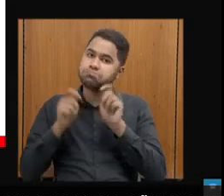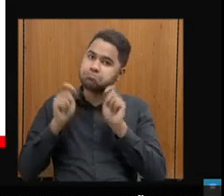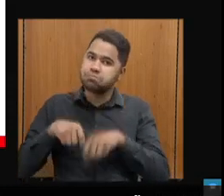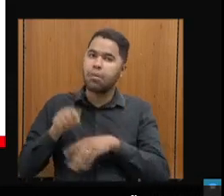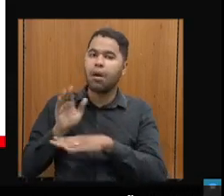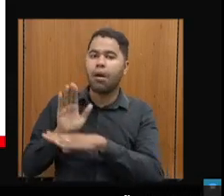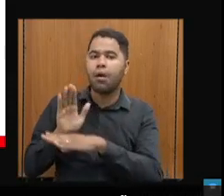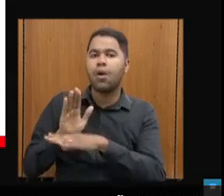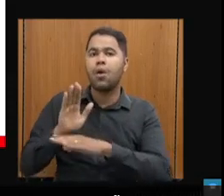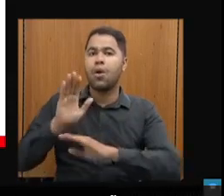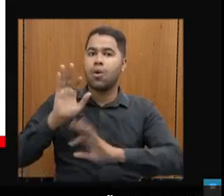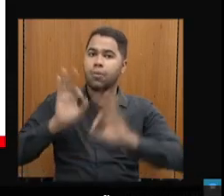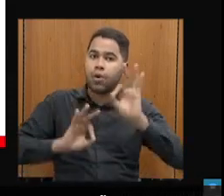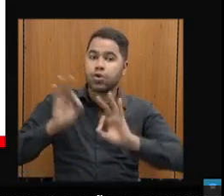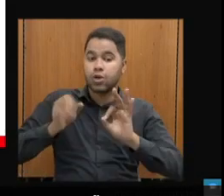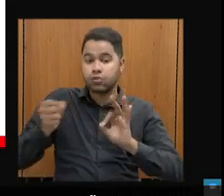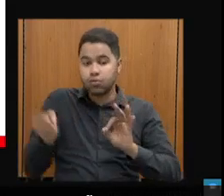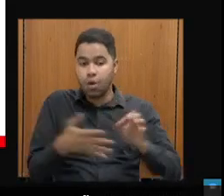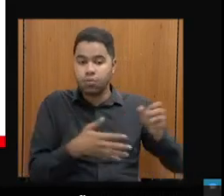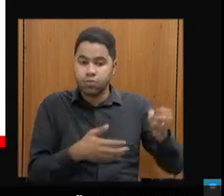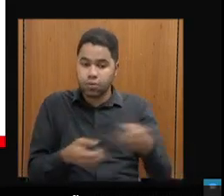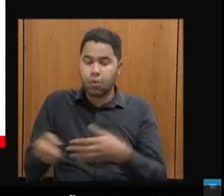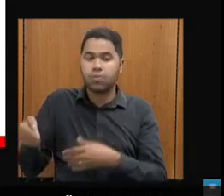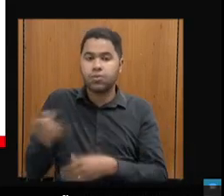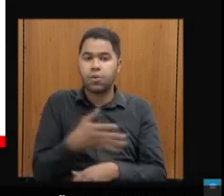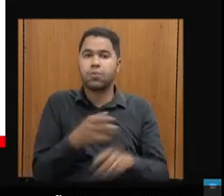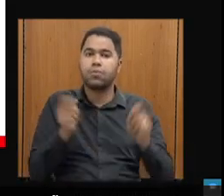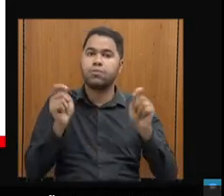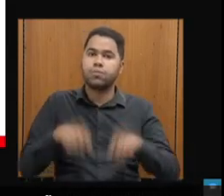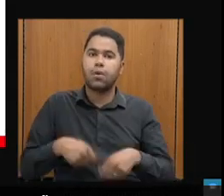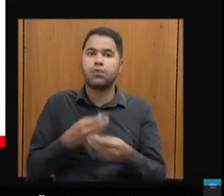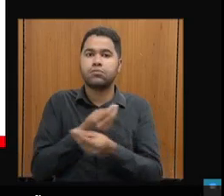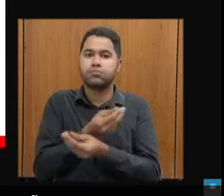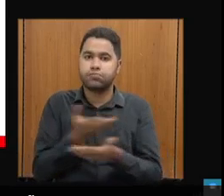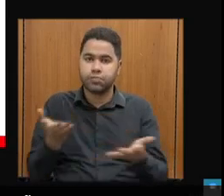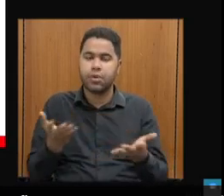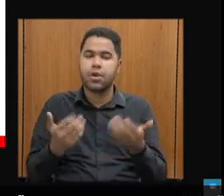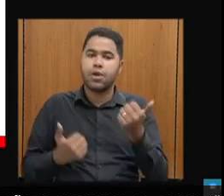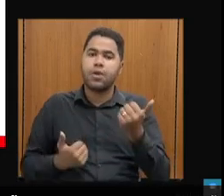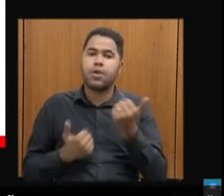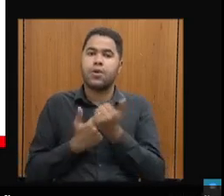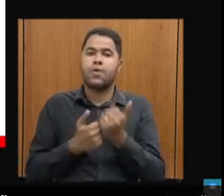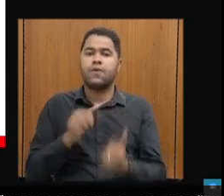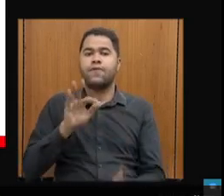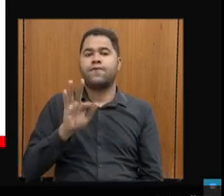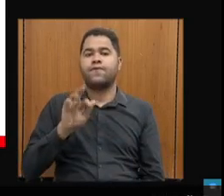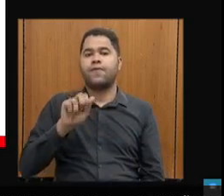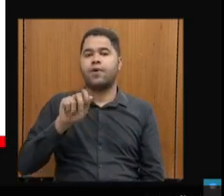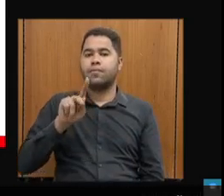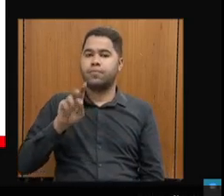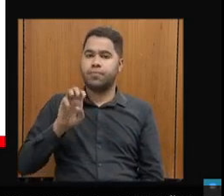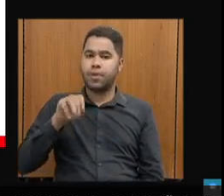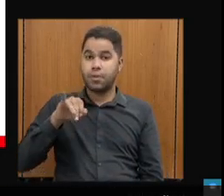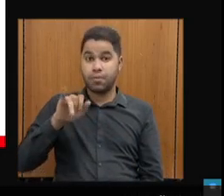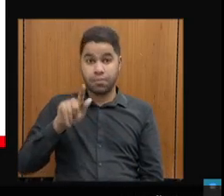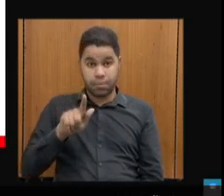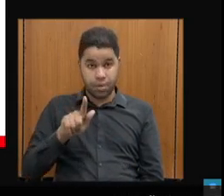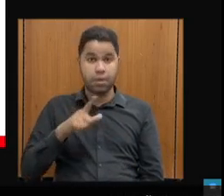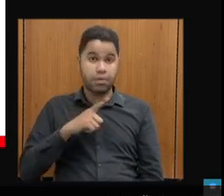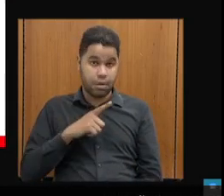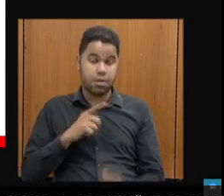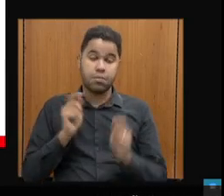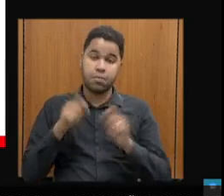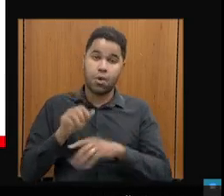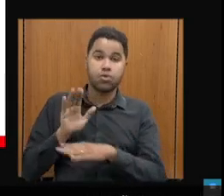ajudar que bons projetos cheguem e a gente possa dar vazão aos recursos da fapemig tem e que podem ajudar muito